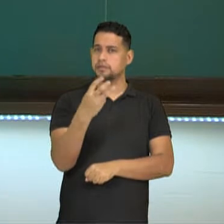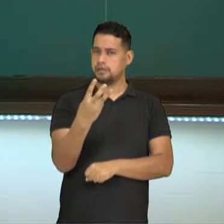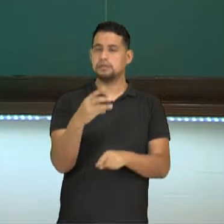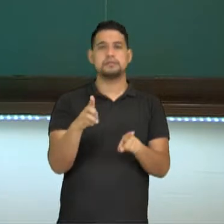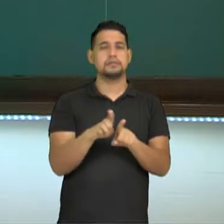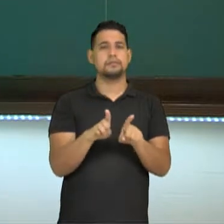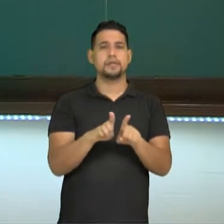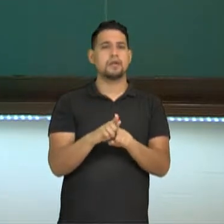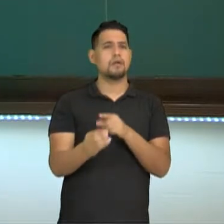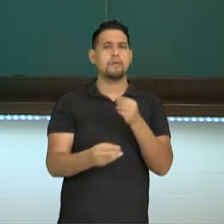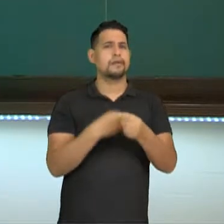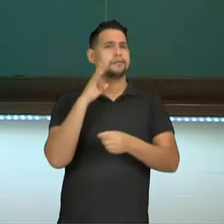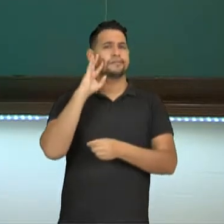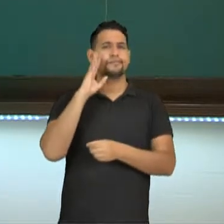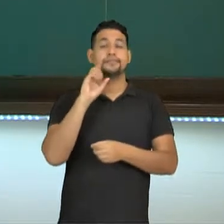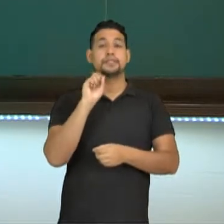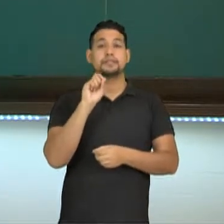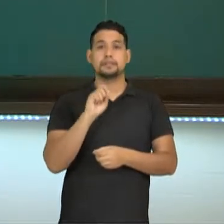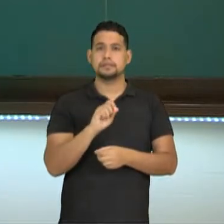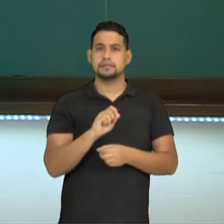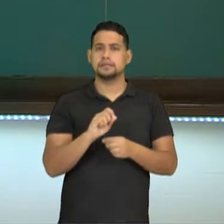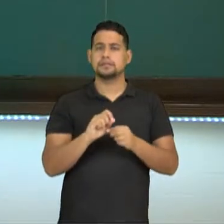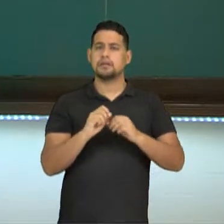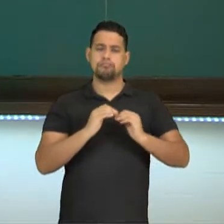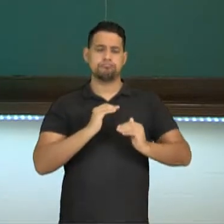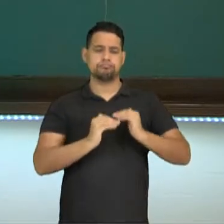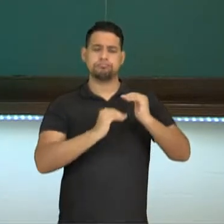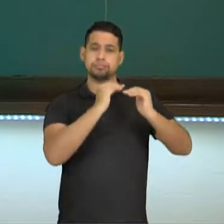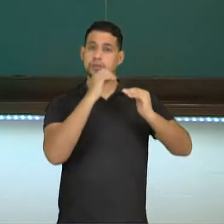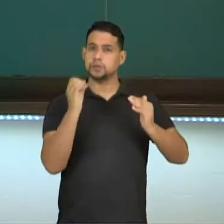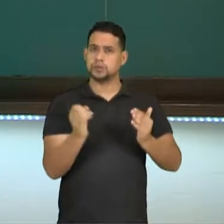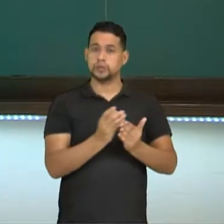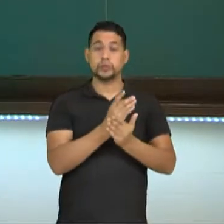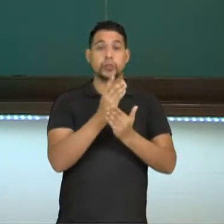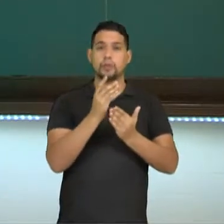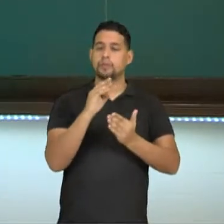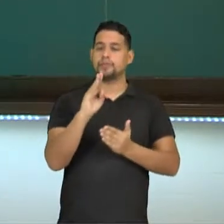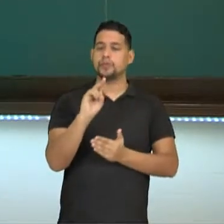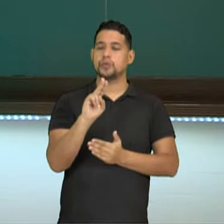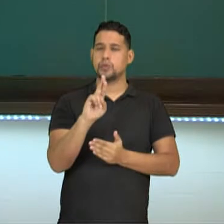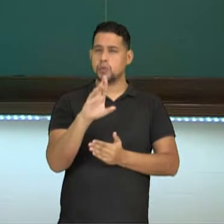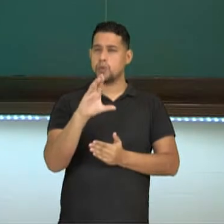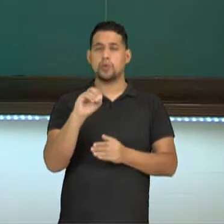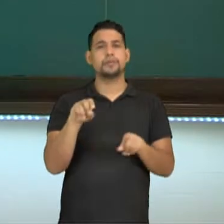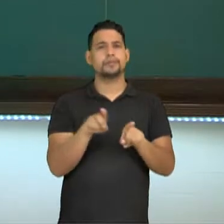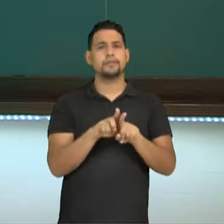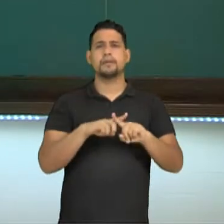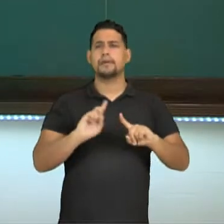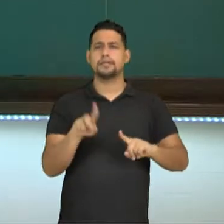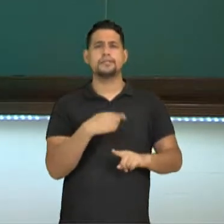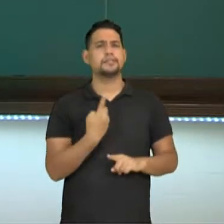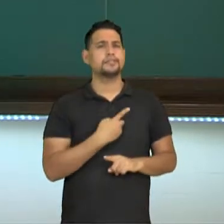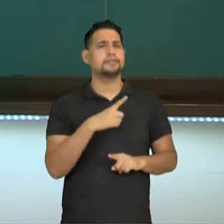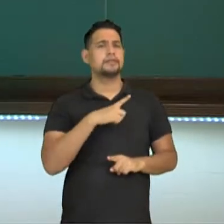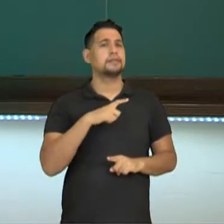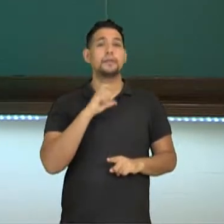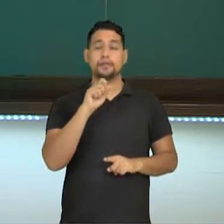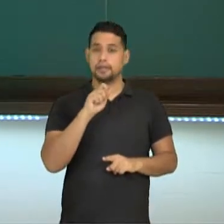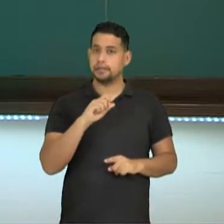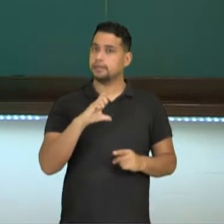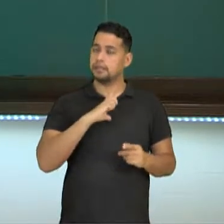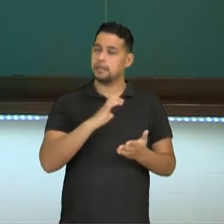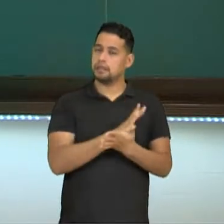1453, com um evento chamado a tomada da Constantinopla pelos turcos otomanos. Obviamente, nós vamos encontrar,